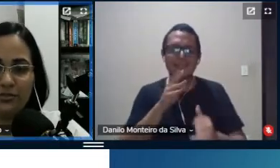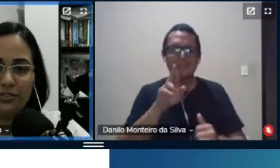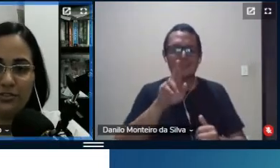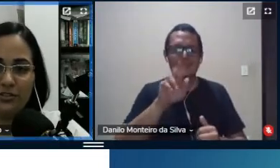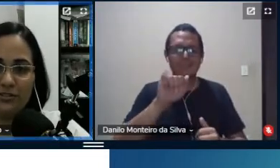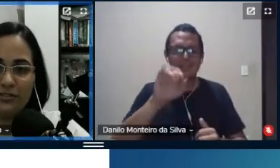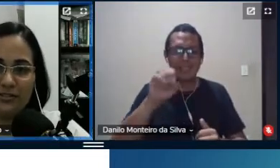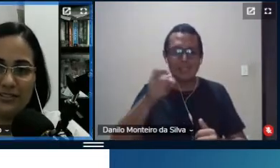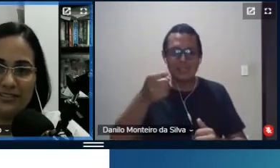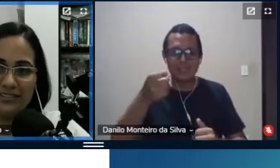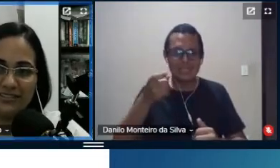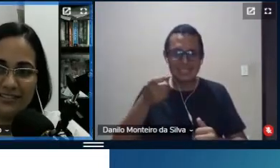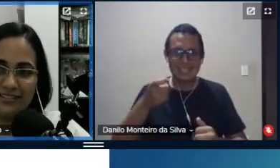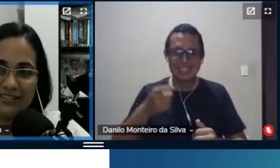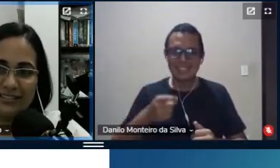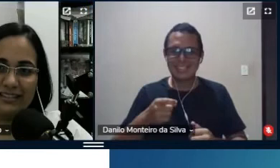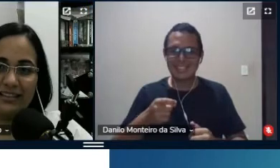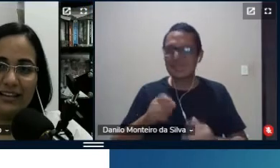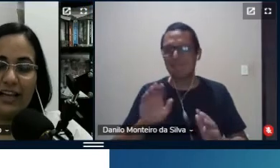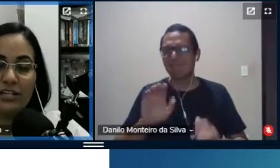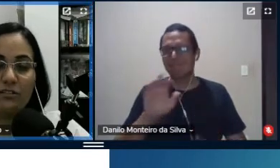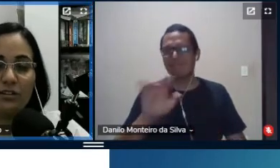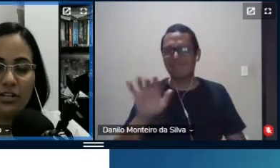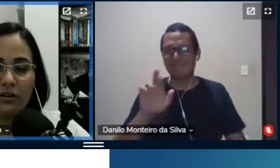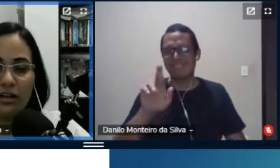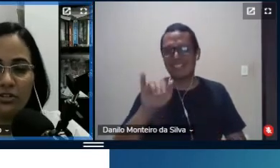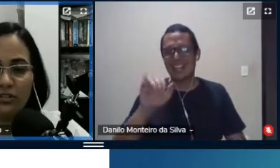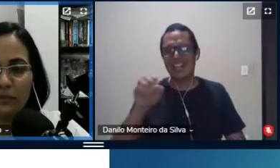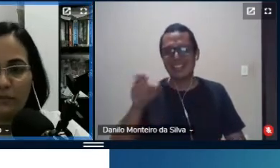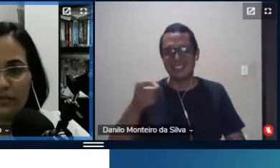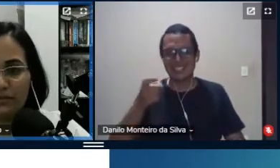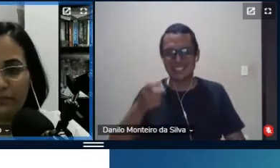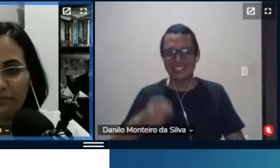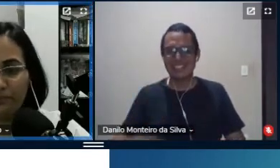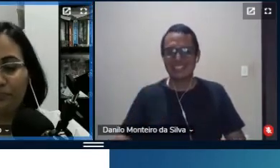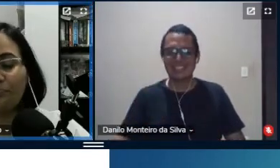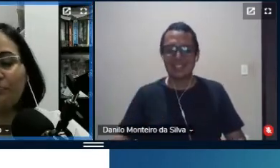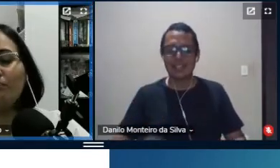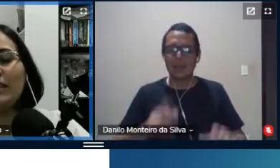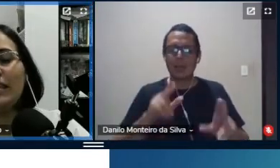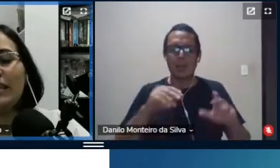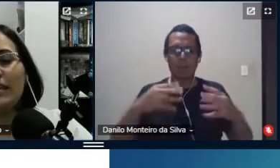nome para raio-x, tá? A gente vai tirar o raio-x da peça.